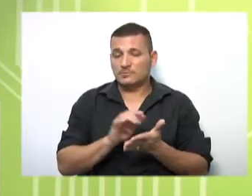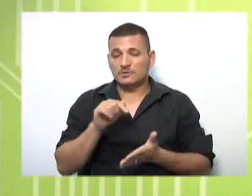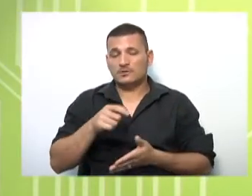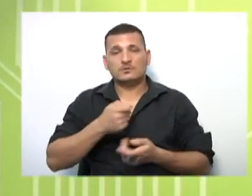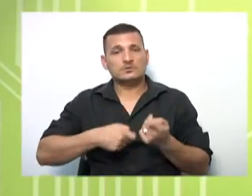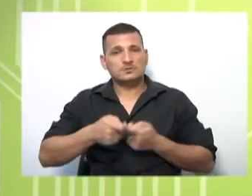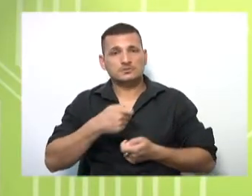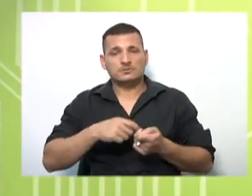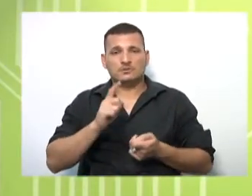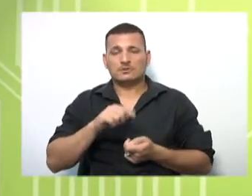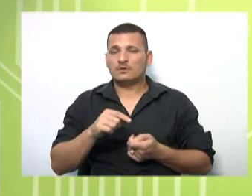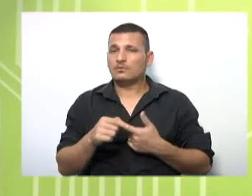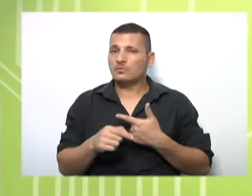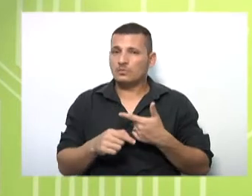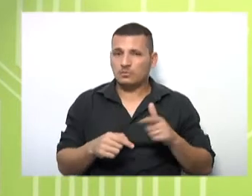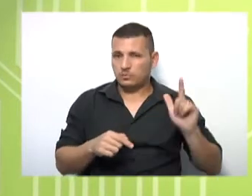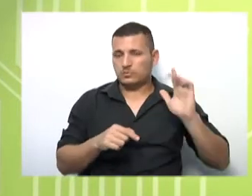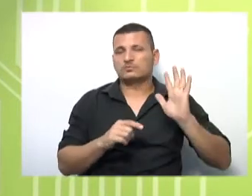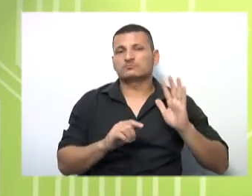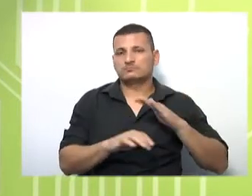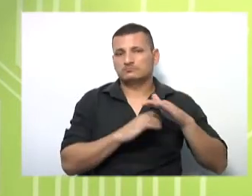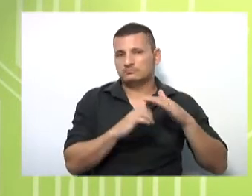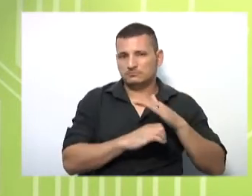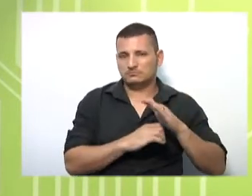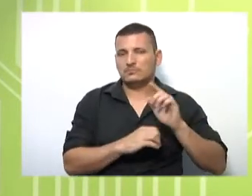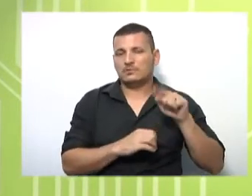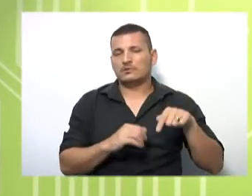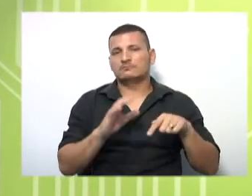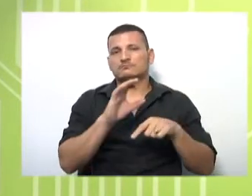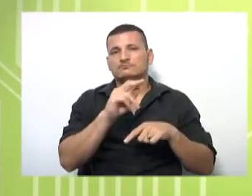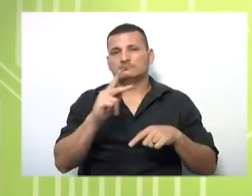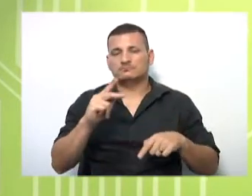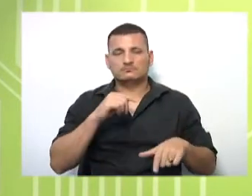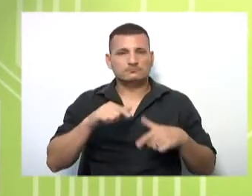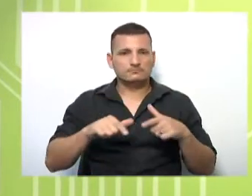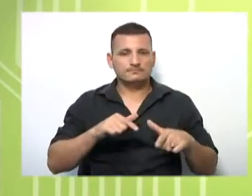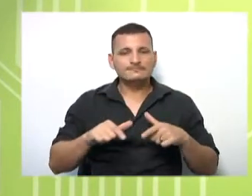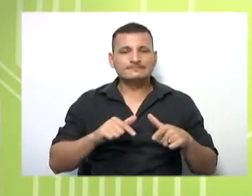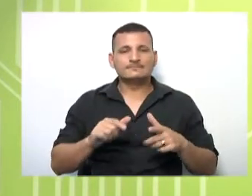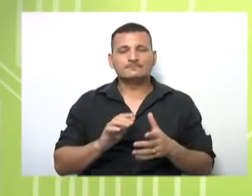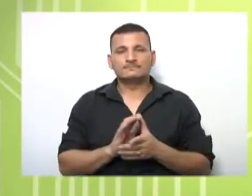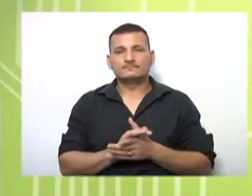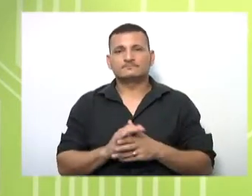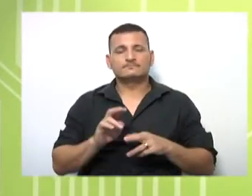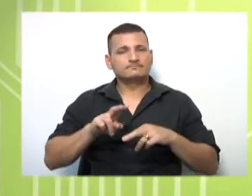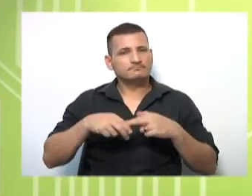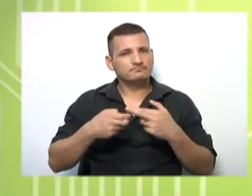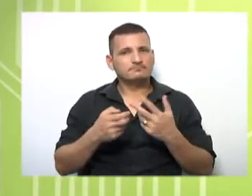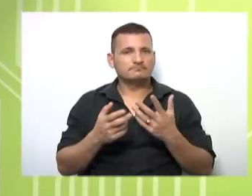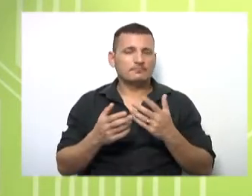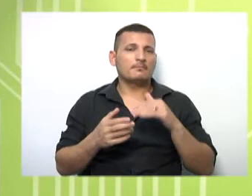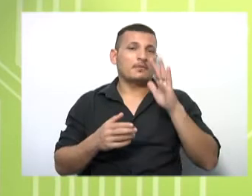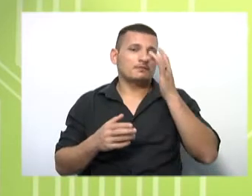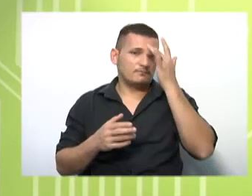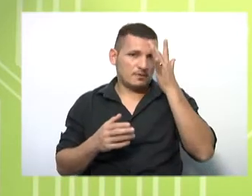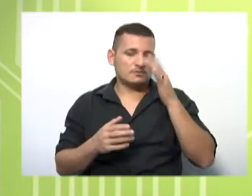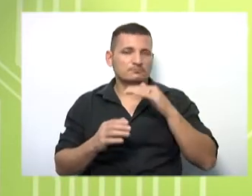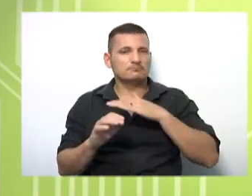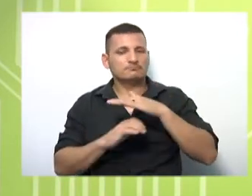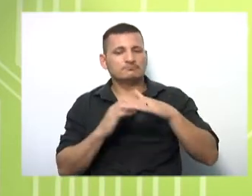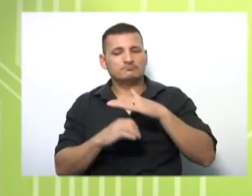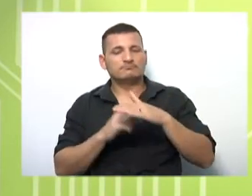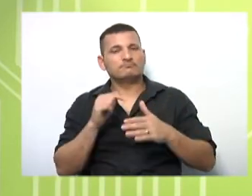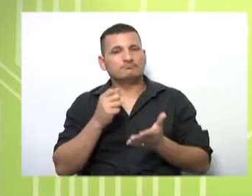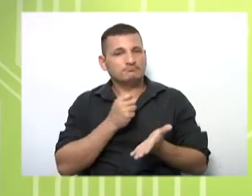outra firma, de firma para firma, que é a cooperativa de trabalho. Por isso fica mais fácil para a empresa